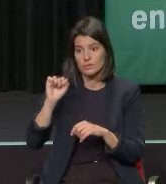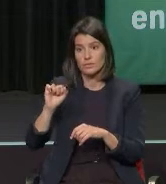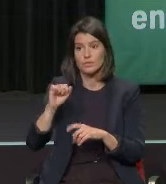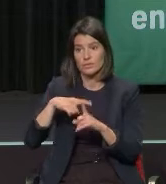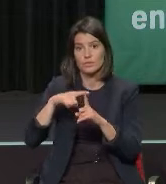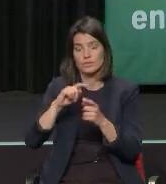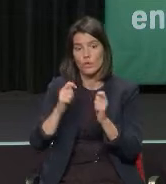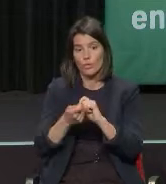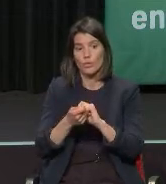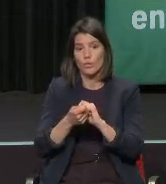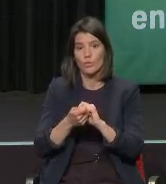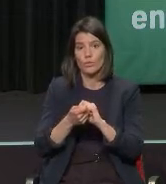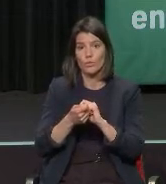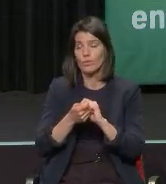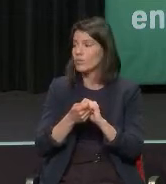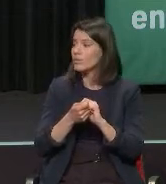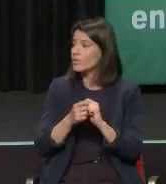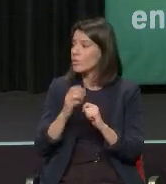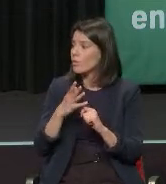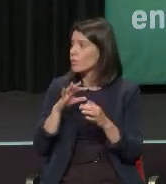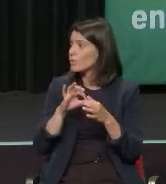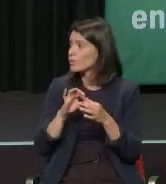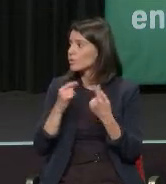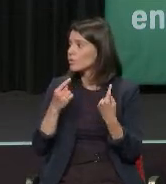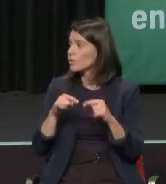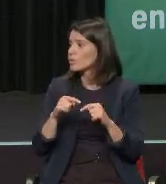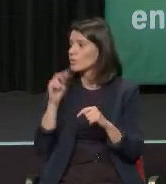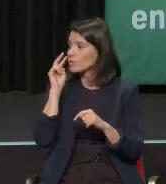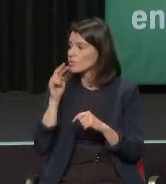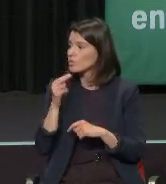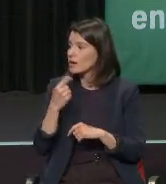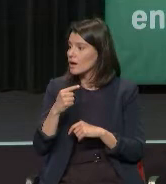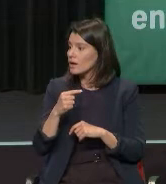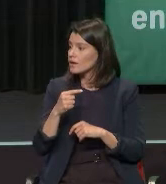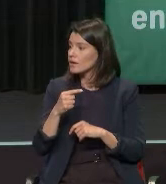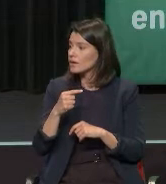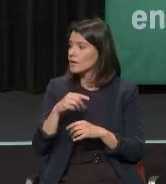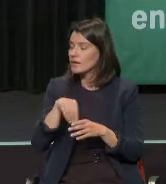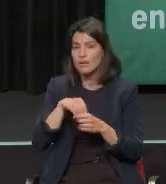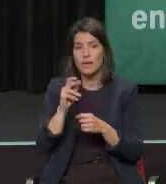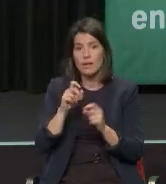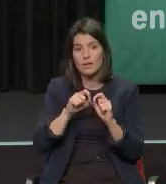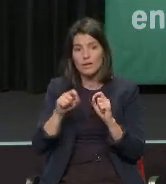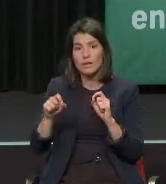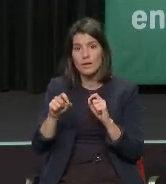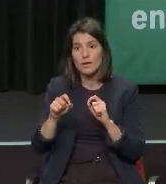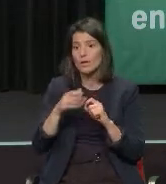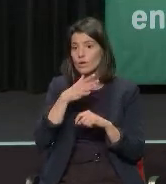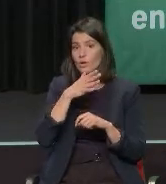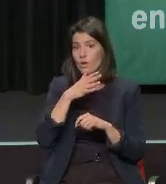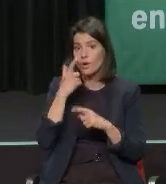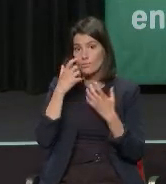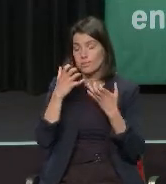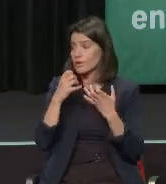da temperatura, indica um aumento da temperatura, e também o aumento do conteúdo de dióxido de carbono. Esta